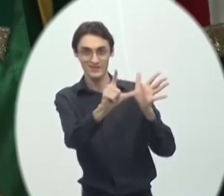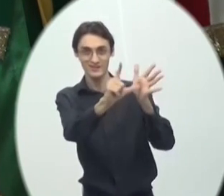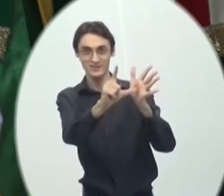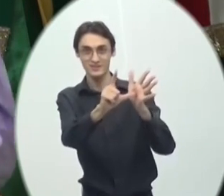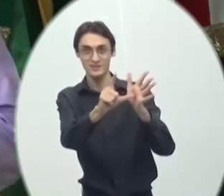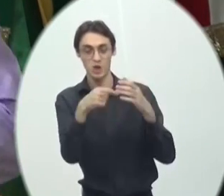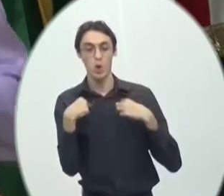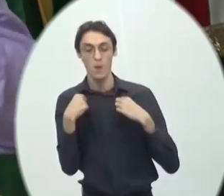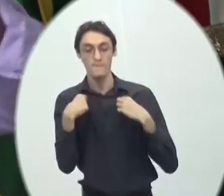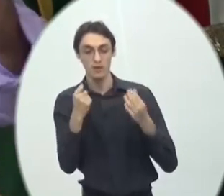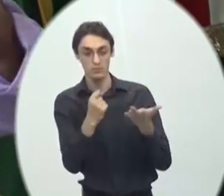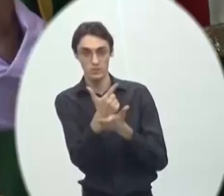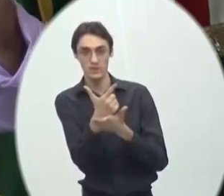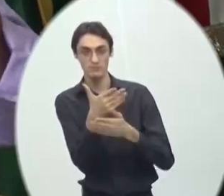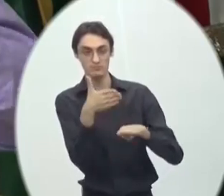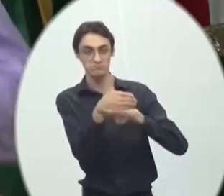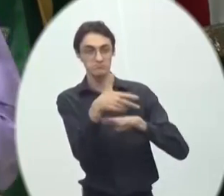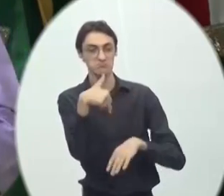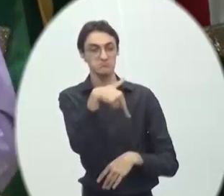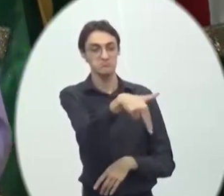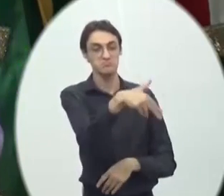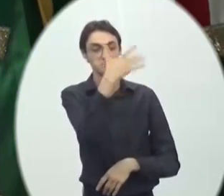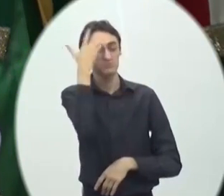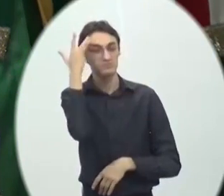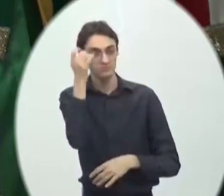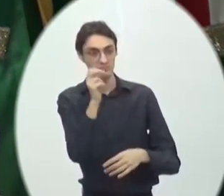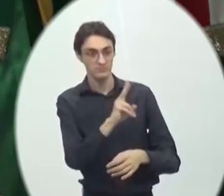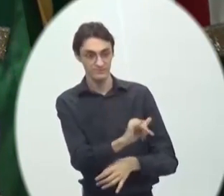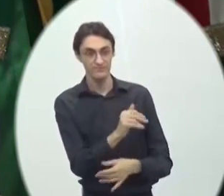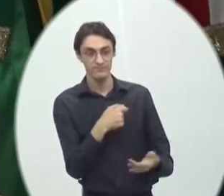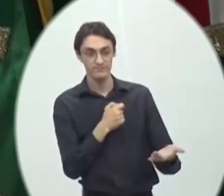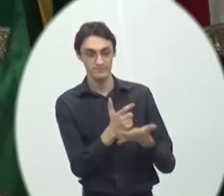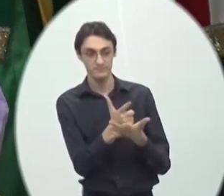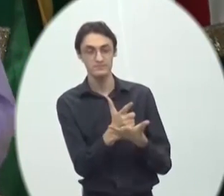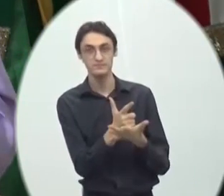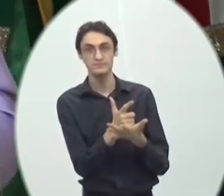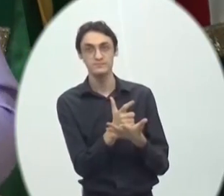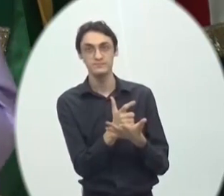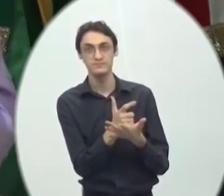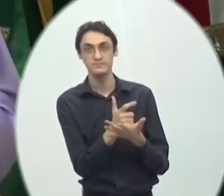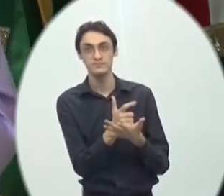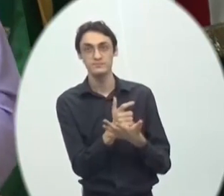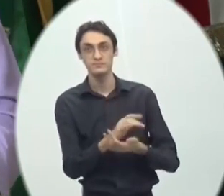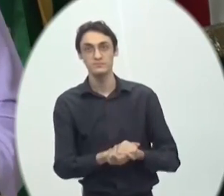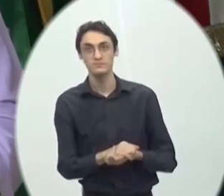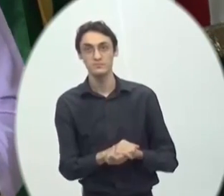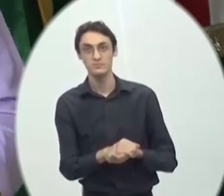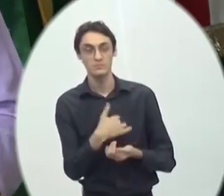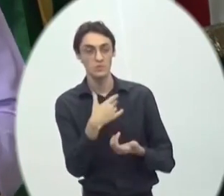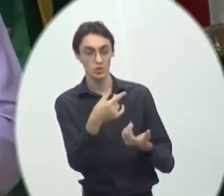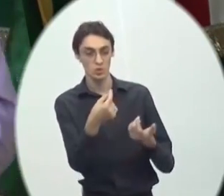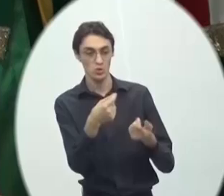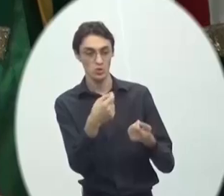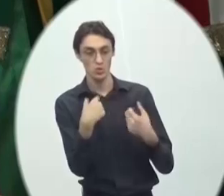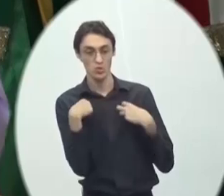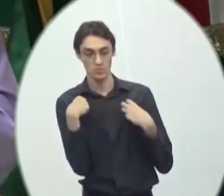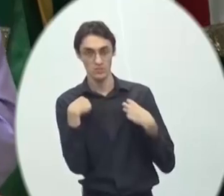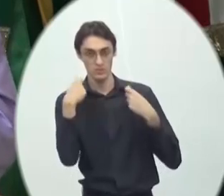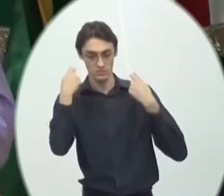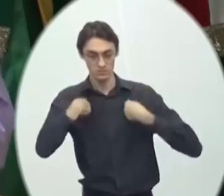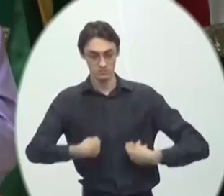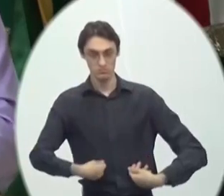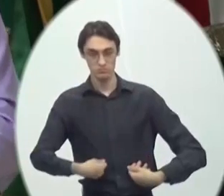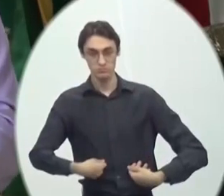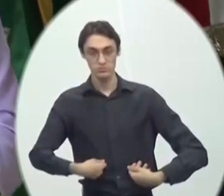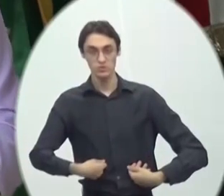Vereador Ademir, olha só a falta de bom senso da situação. Aí querem provar ali, quer comprar uma camisa, quer comprar um vestido,